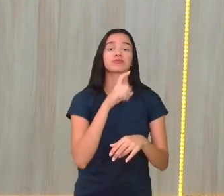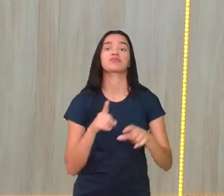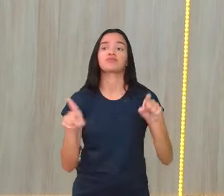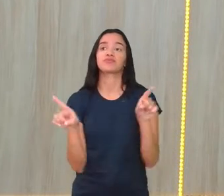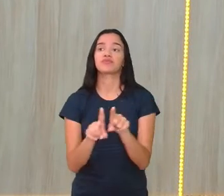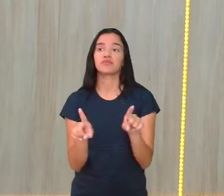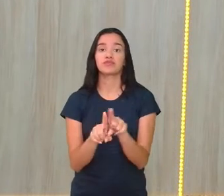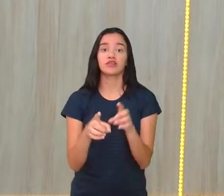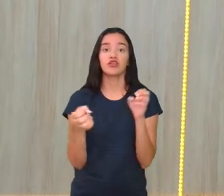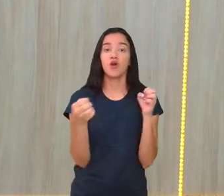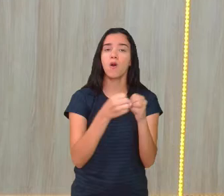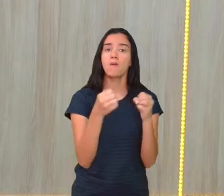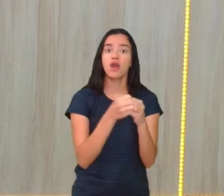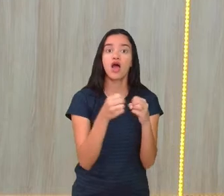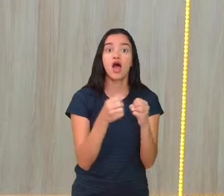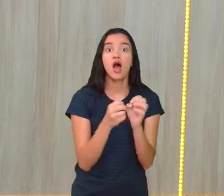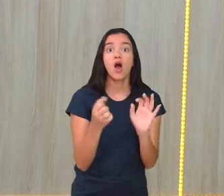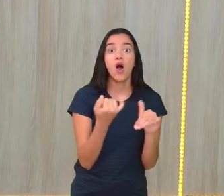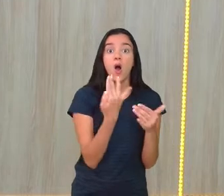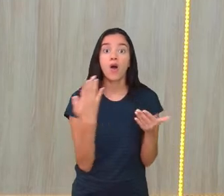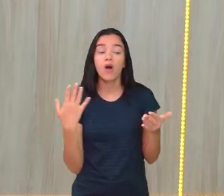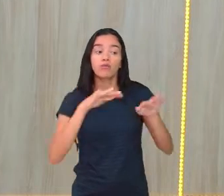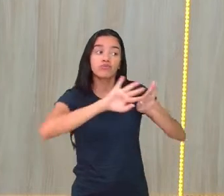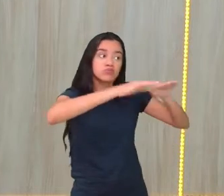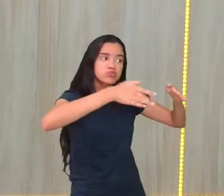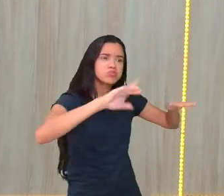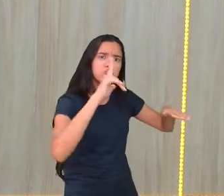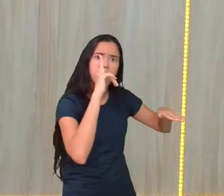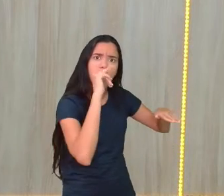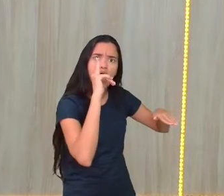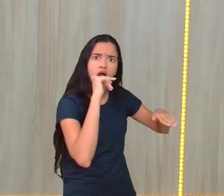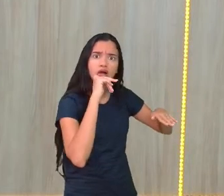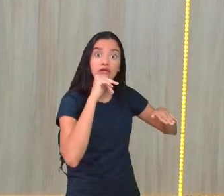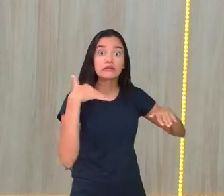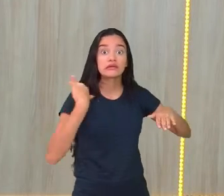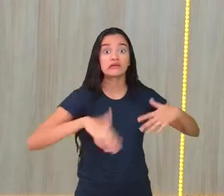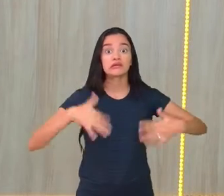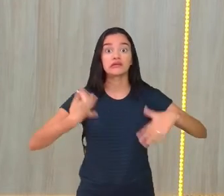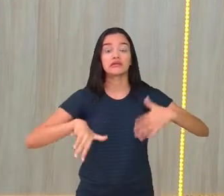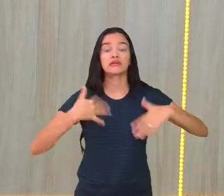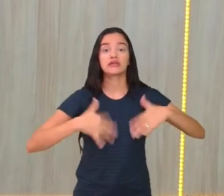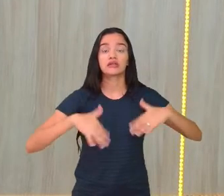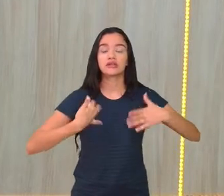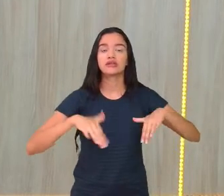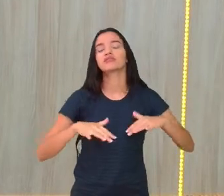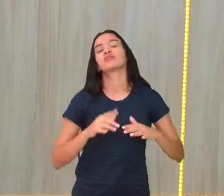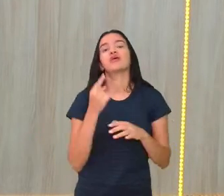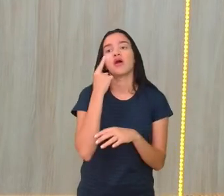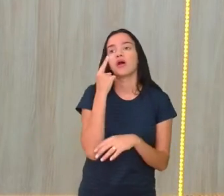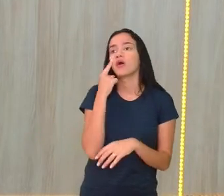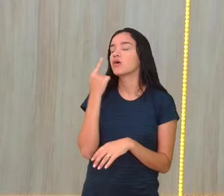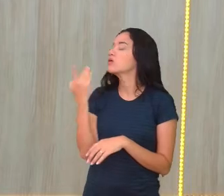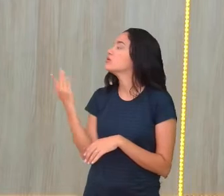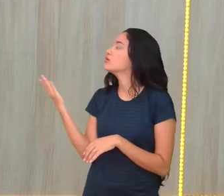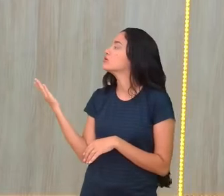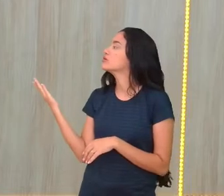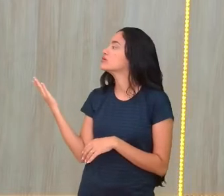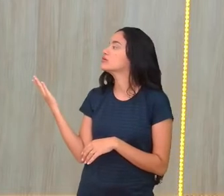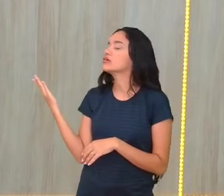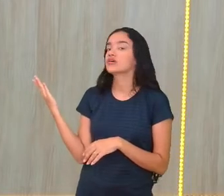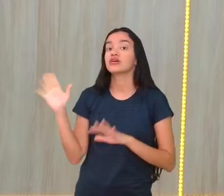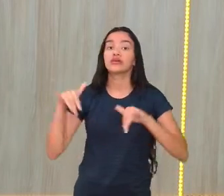a proximidade, opa aí a quantidade de litoral aqui, ó, território, ó, favorecia o comércio,